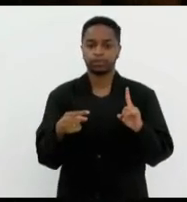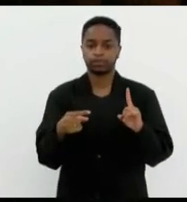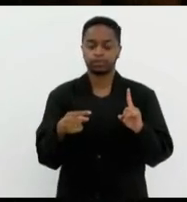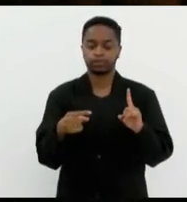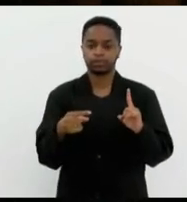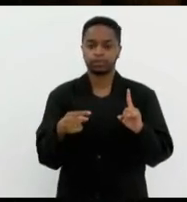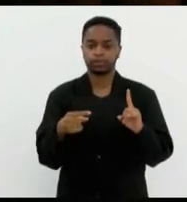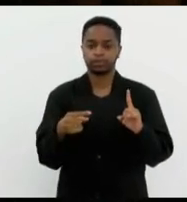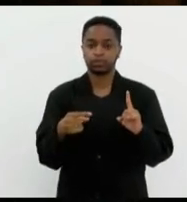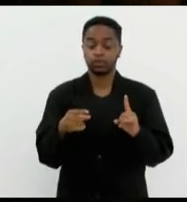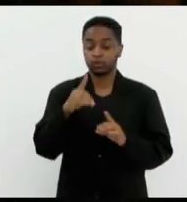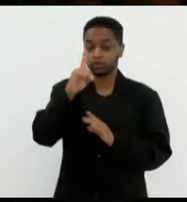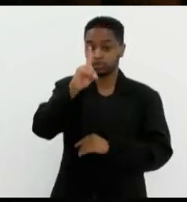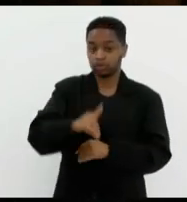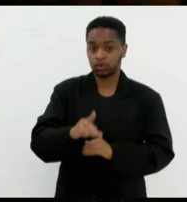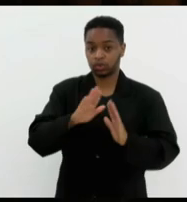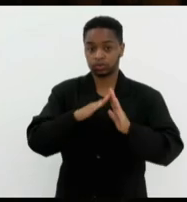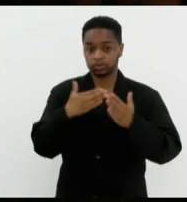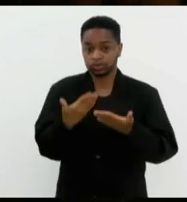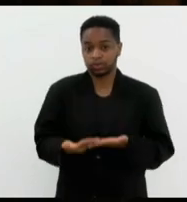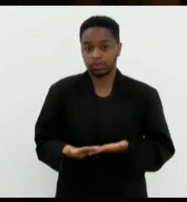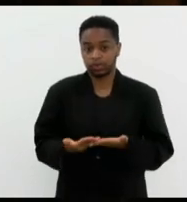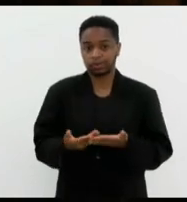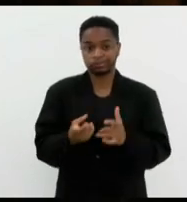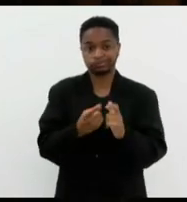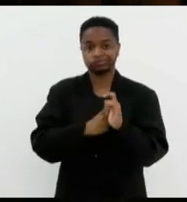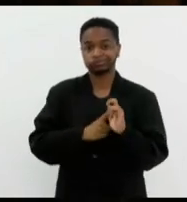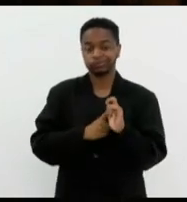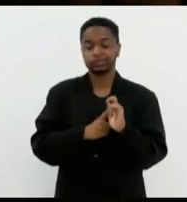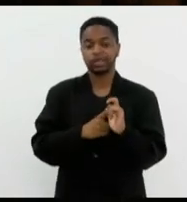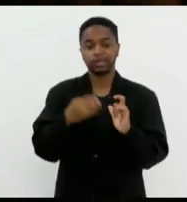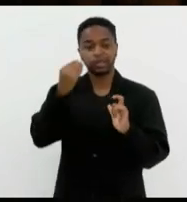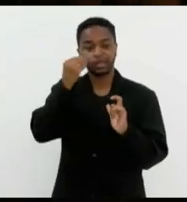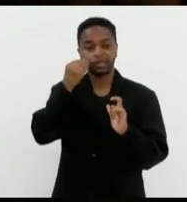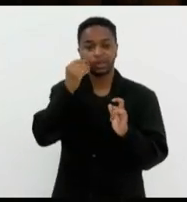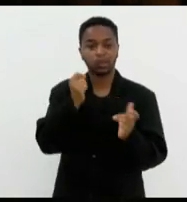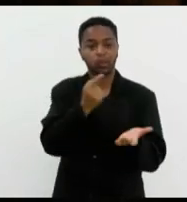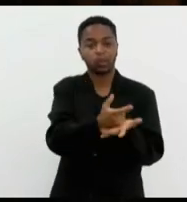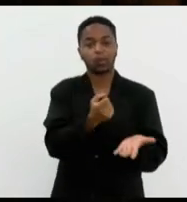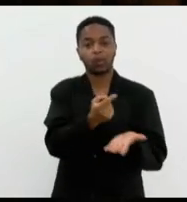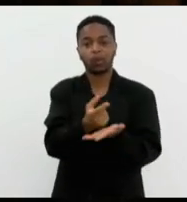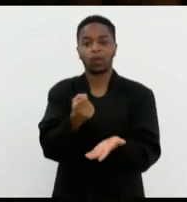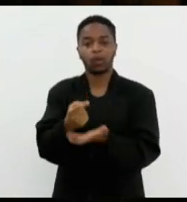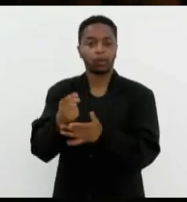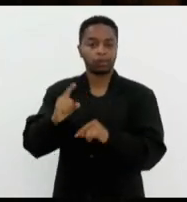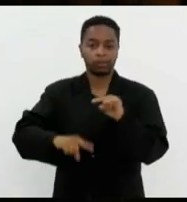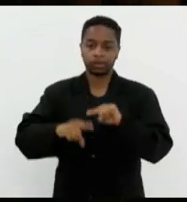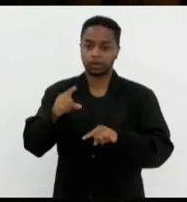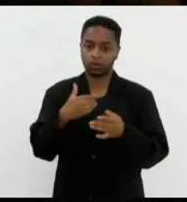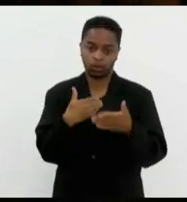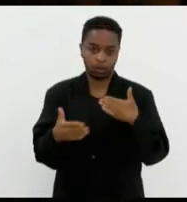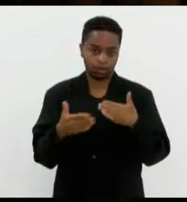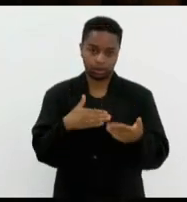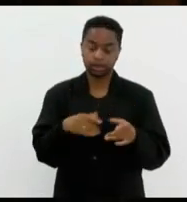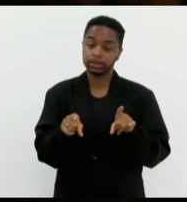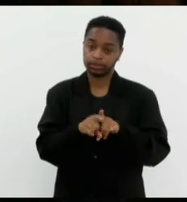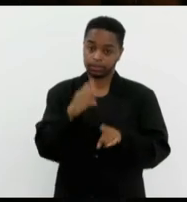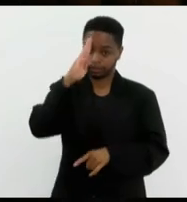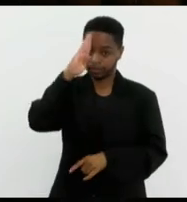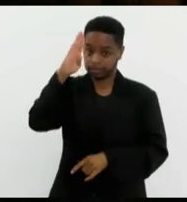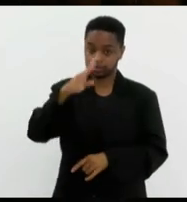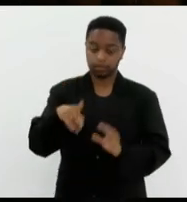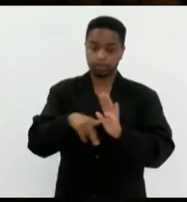possibilidade dos diretores de escola se endividarem para fazer aquisição de qualquer tipo, inclusive de gêneros